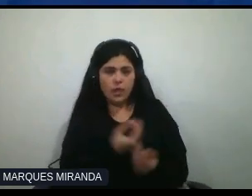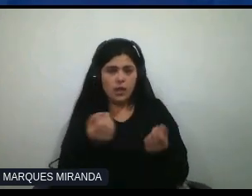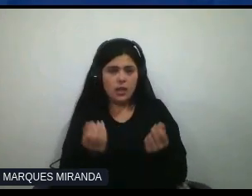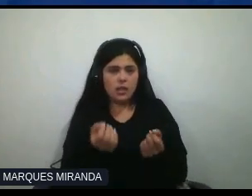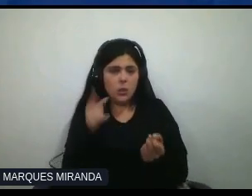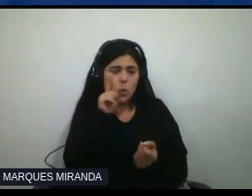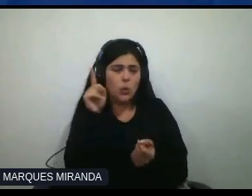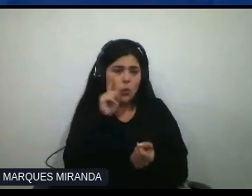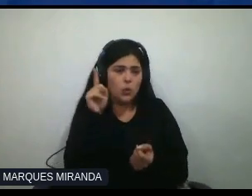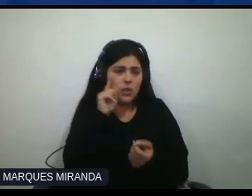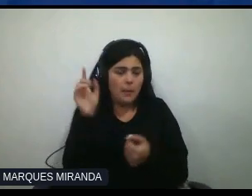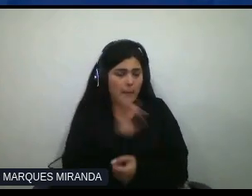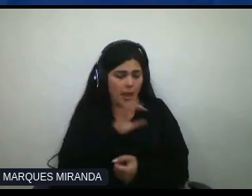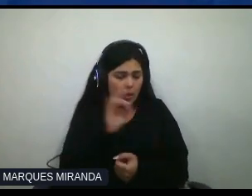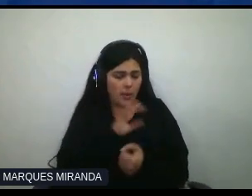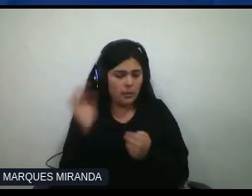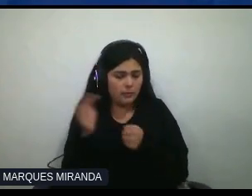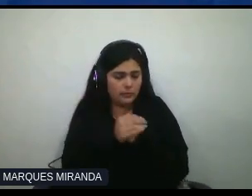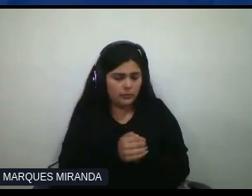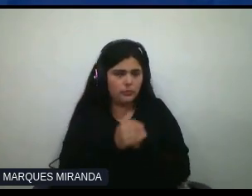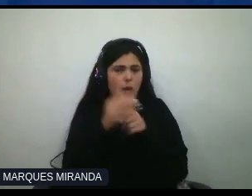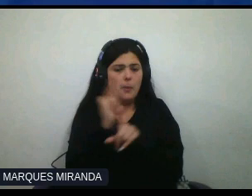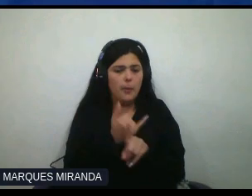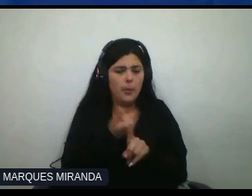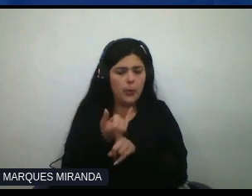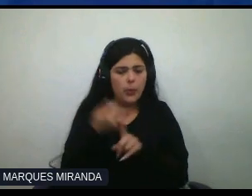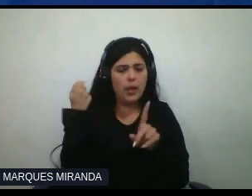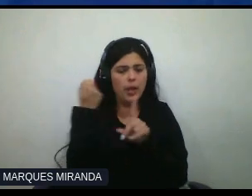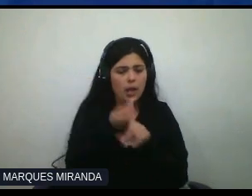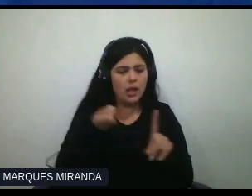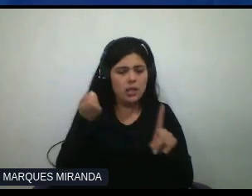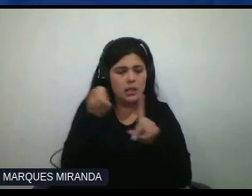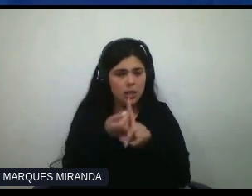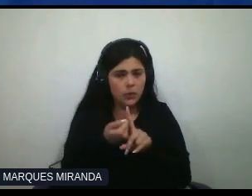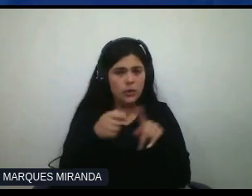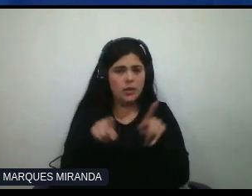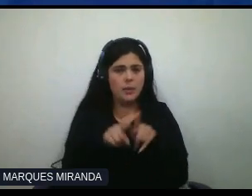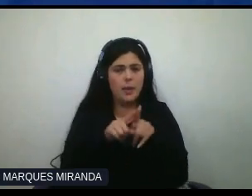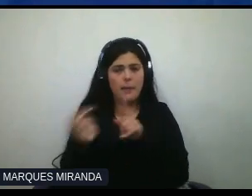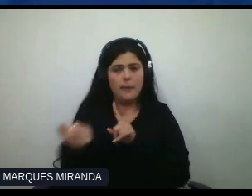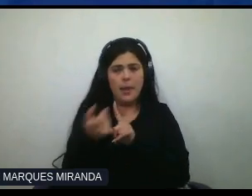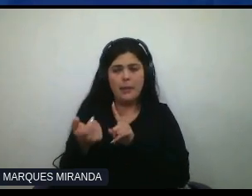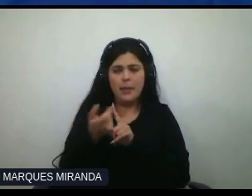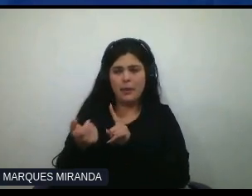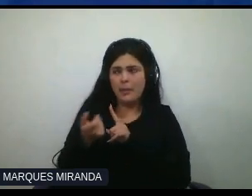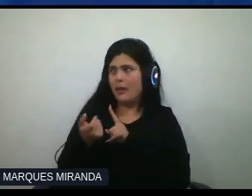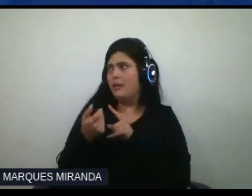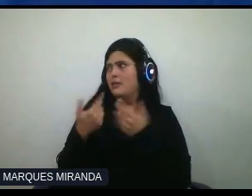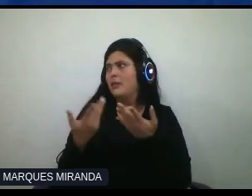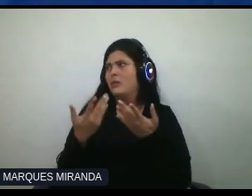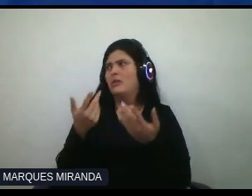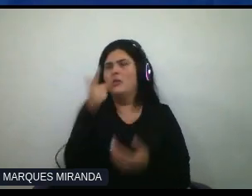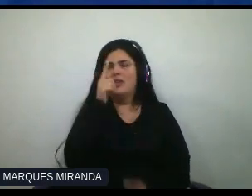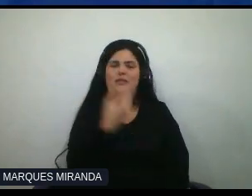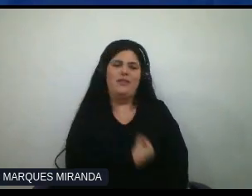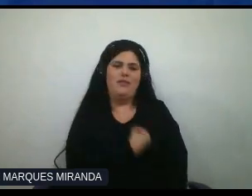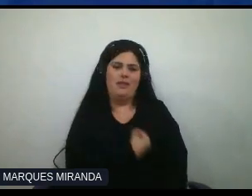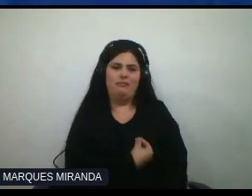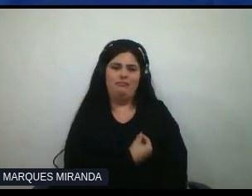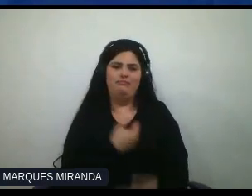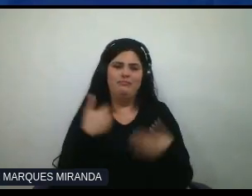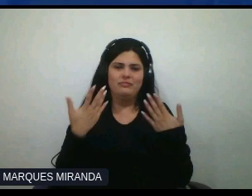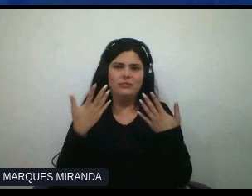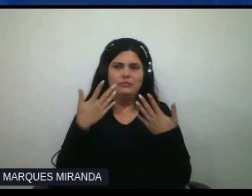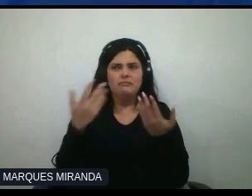dia lá com medo do que eu posso receber um bullying ou uma agressão física, verbal, etc., poxa, a gente não vive. Mas aí a gente começa